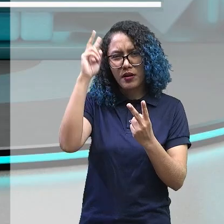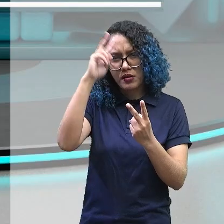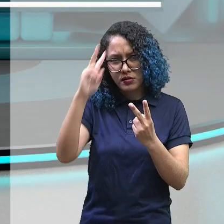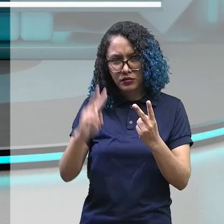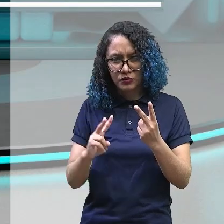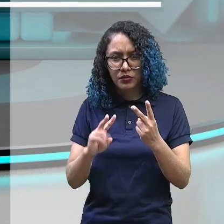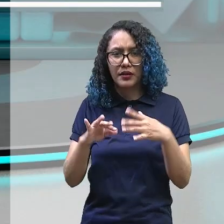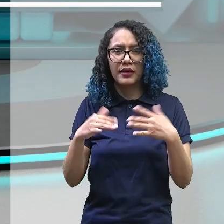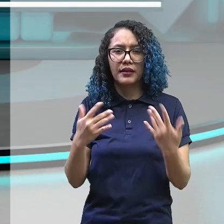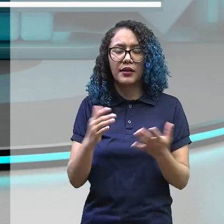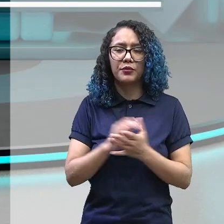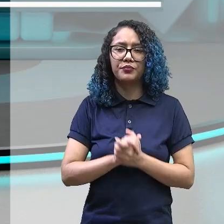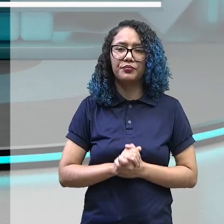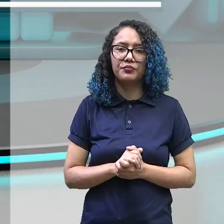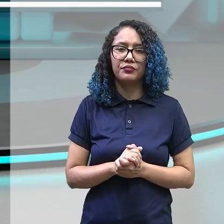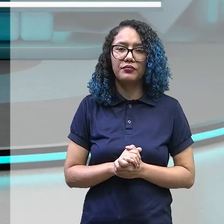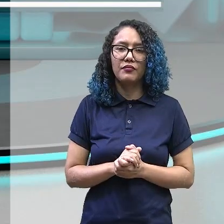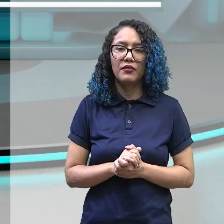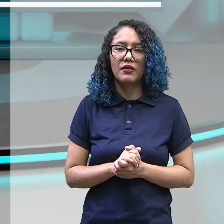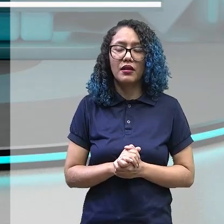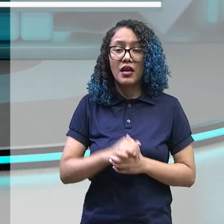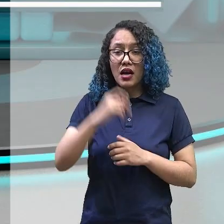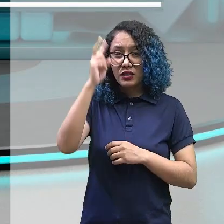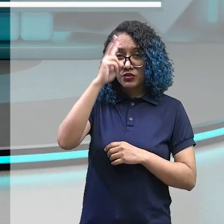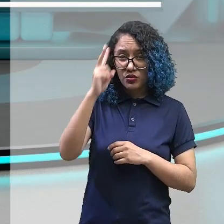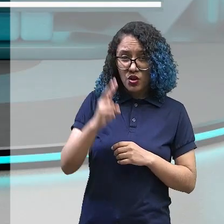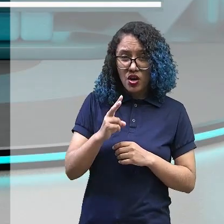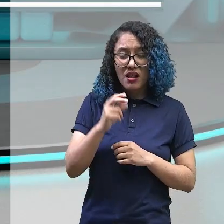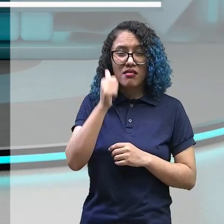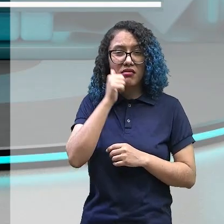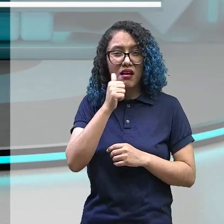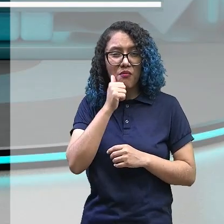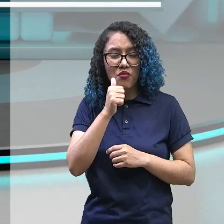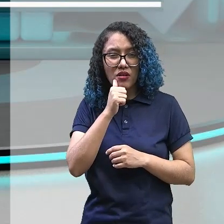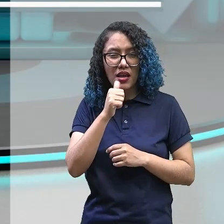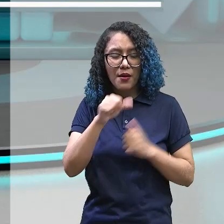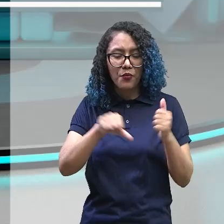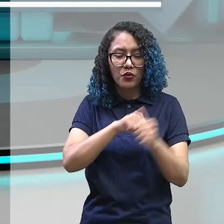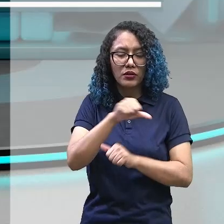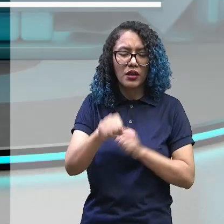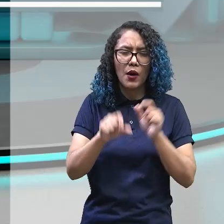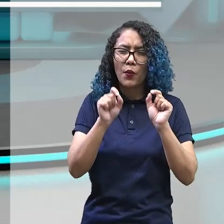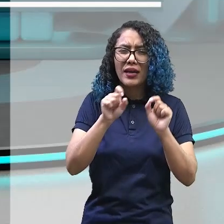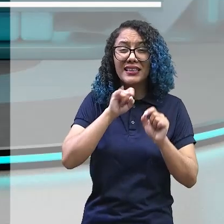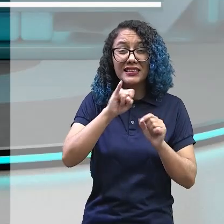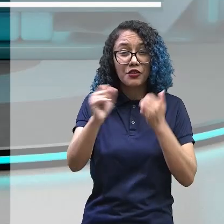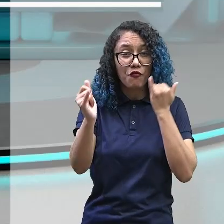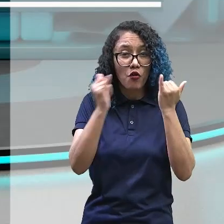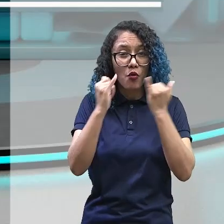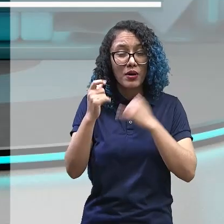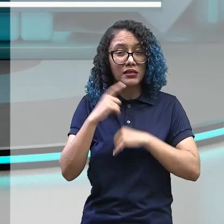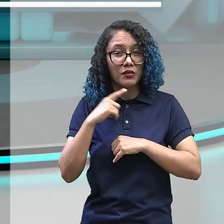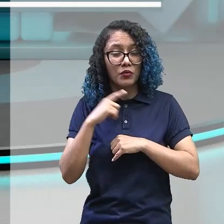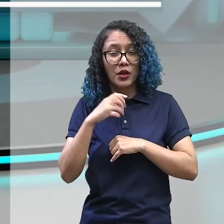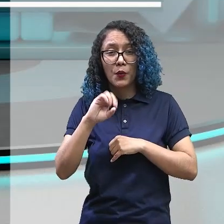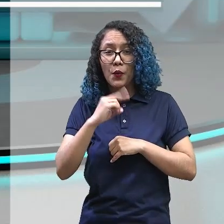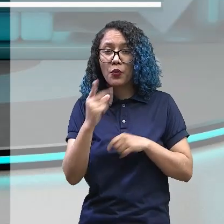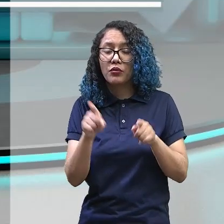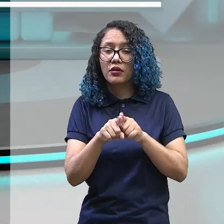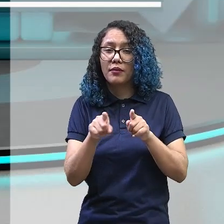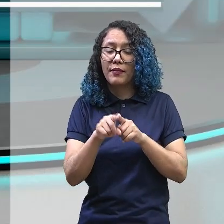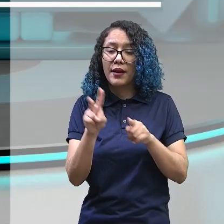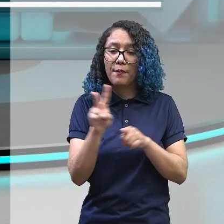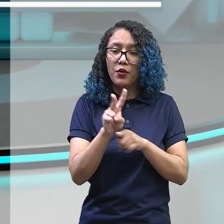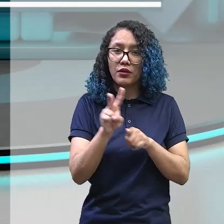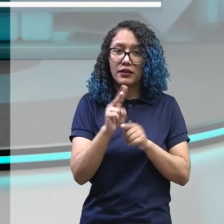O que teria mudado na história de Rita, né, se ela tivesse acesso à informação e proteção legal